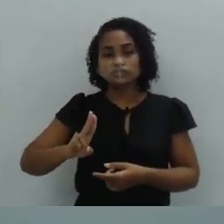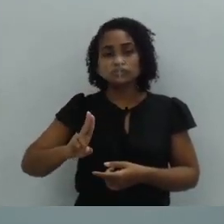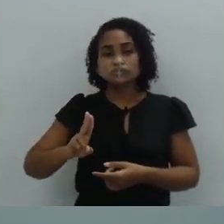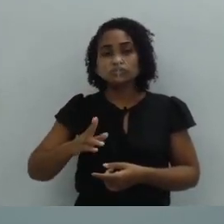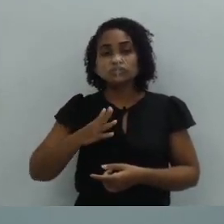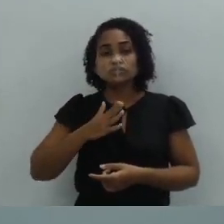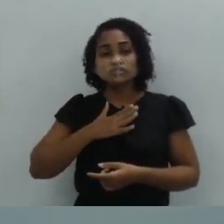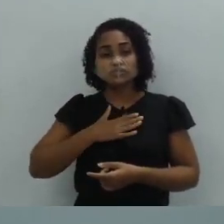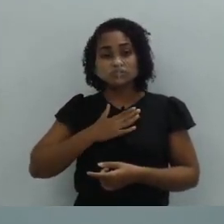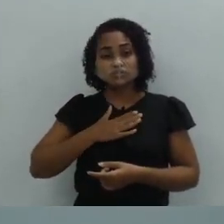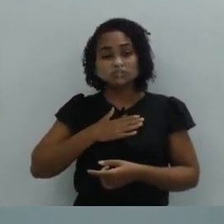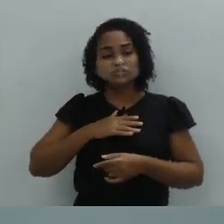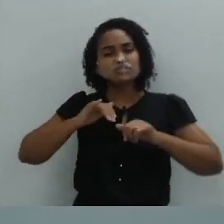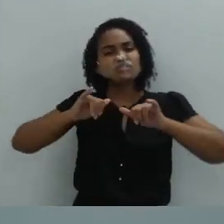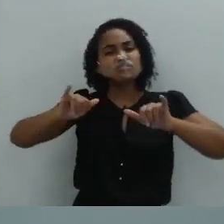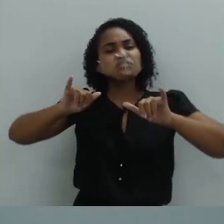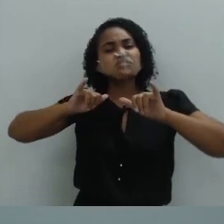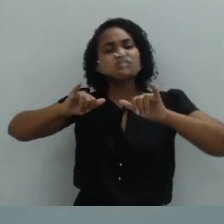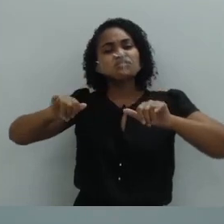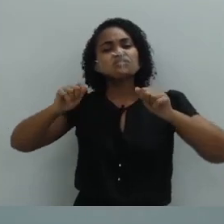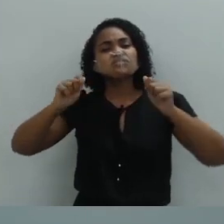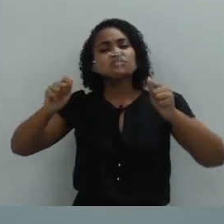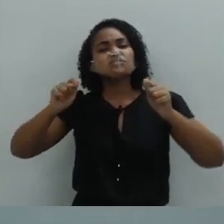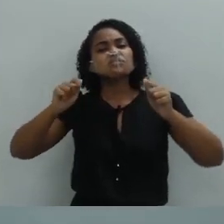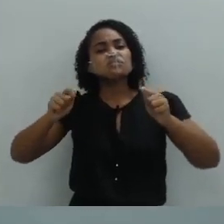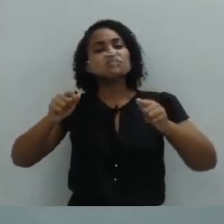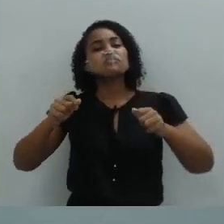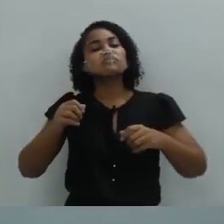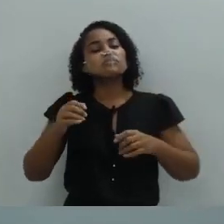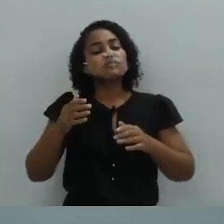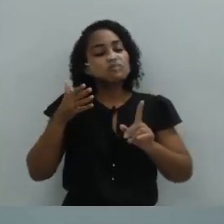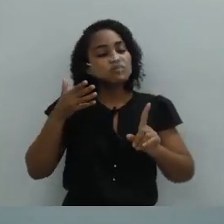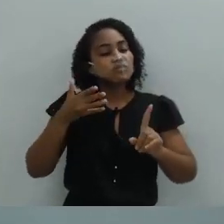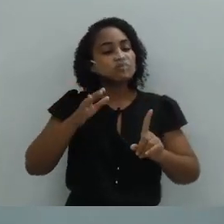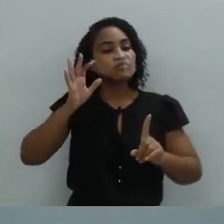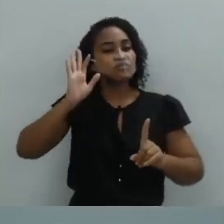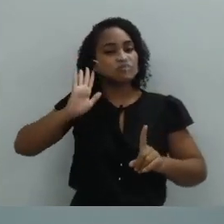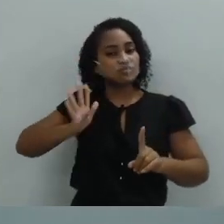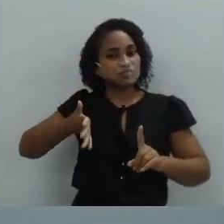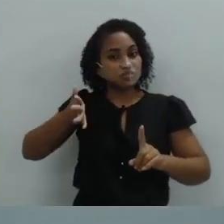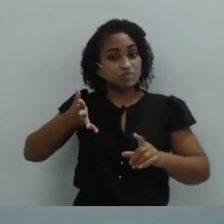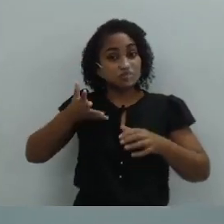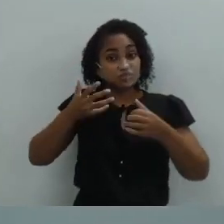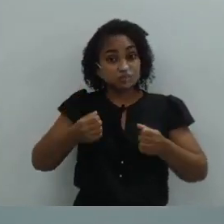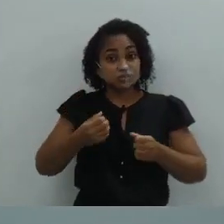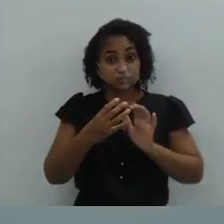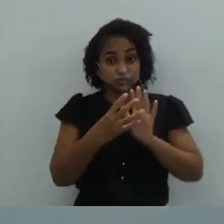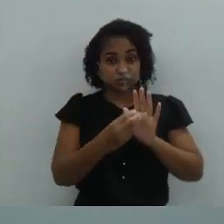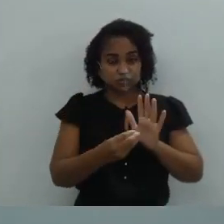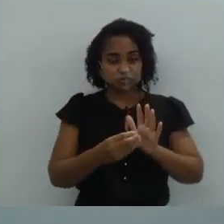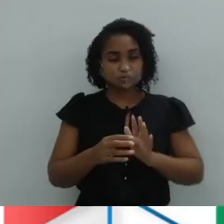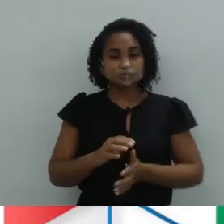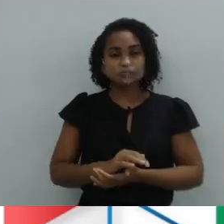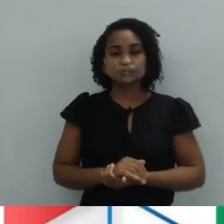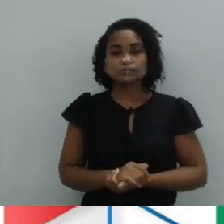minhas reivindicações por melhoria já estão bem direcionadas. Vamos para o exemplo?